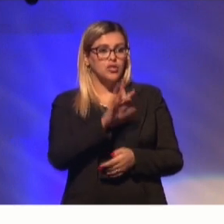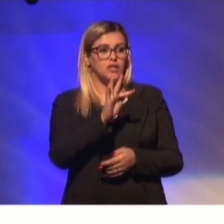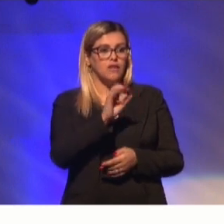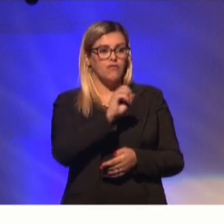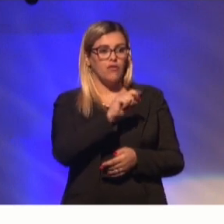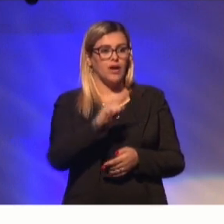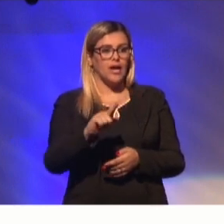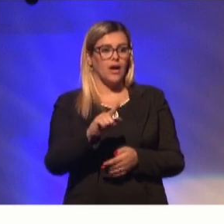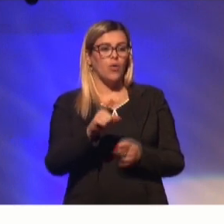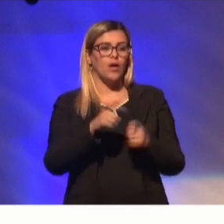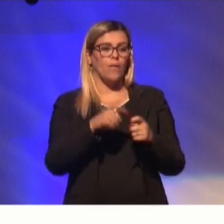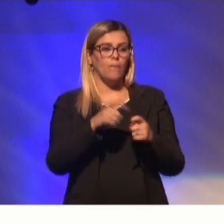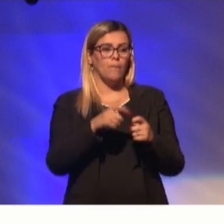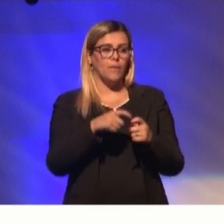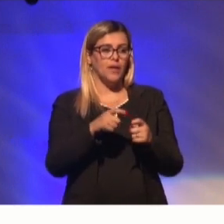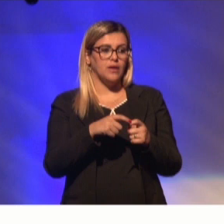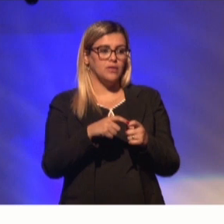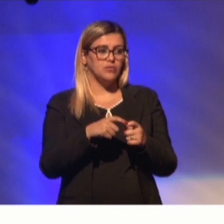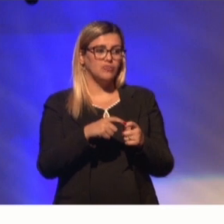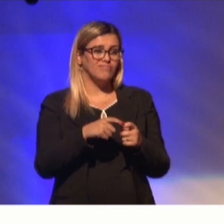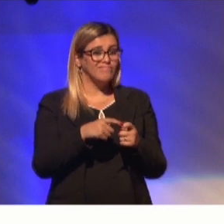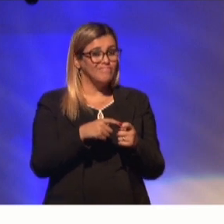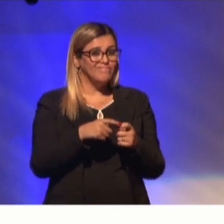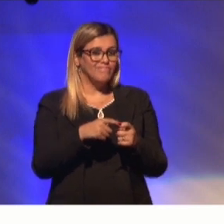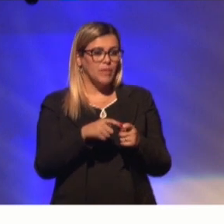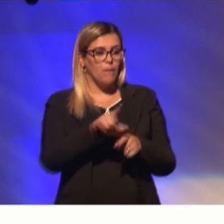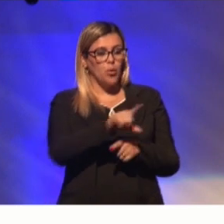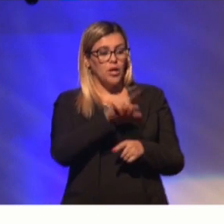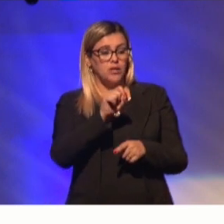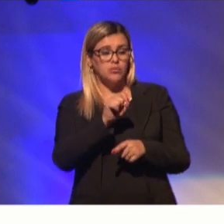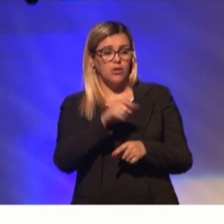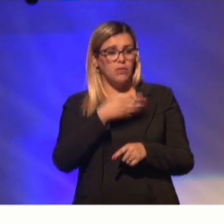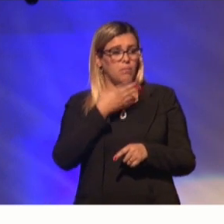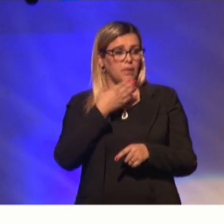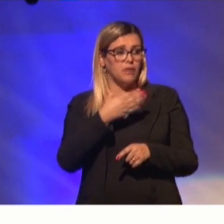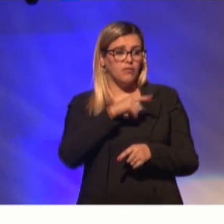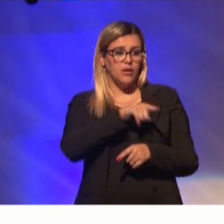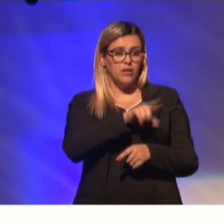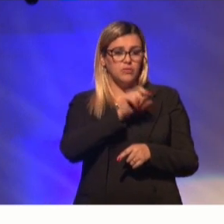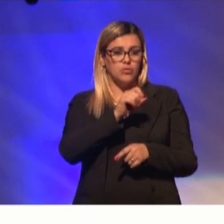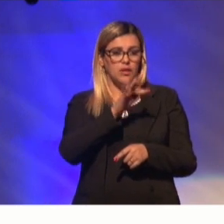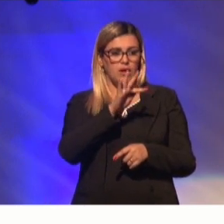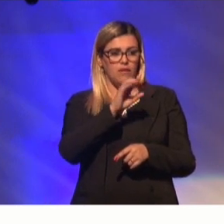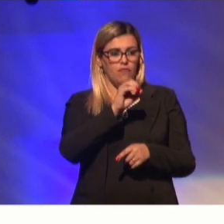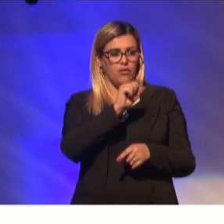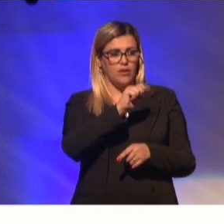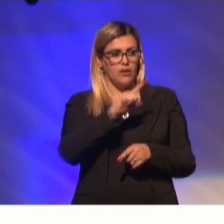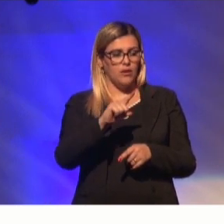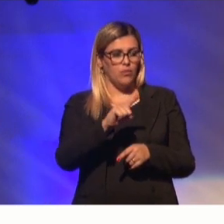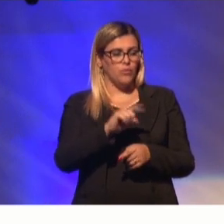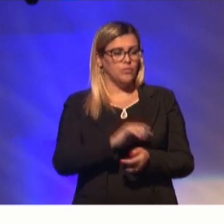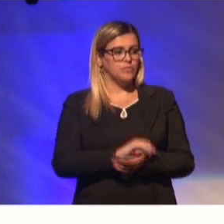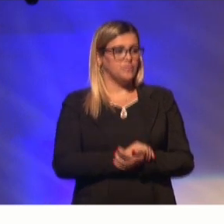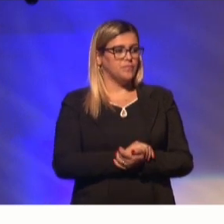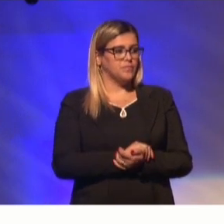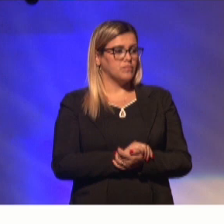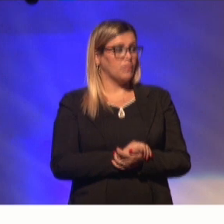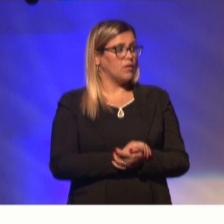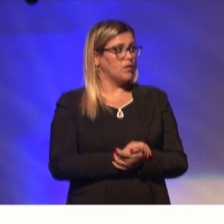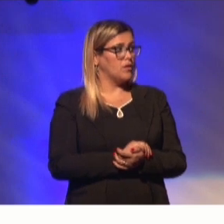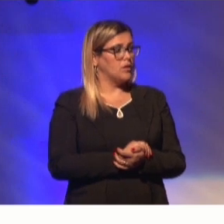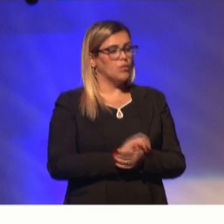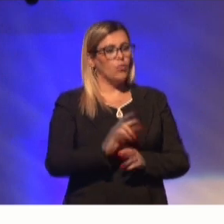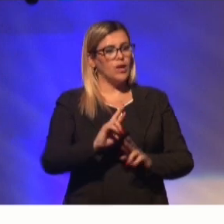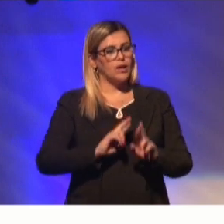médicos, que eles, muitas vezes, por questão de escolha mesmo, eles acabam utilizando a focal. Bem, com